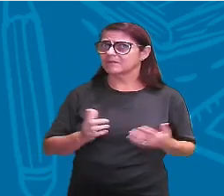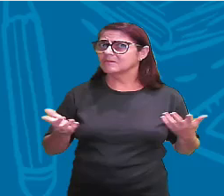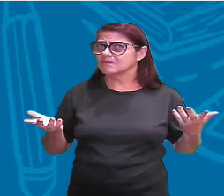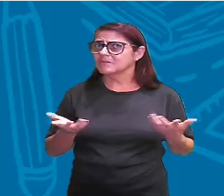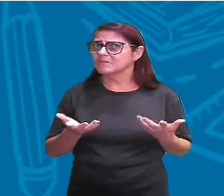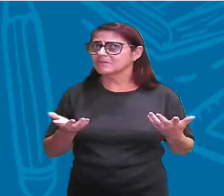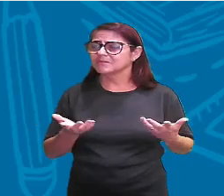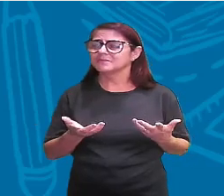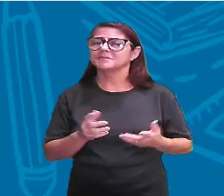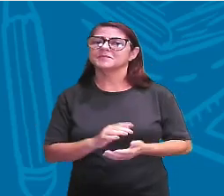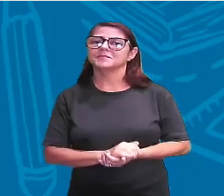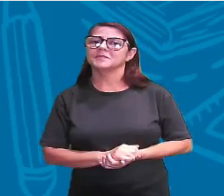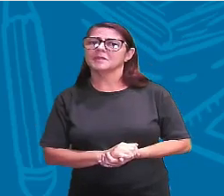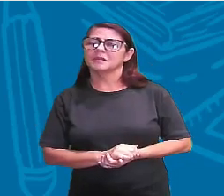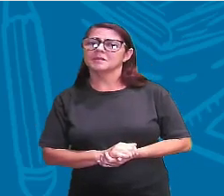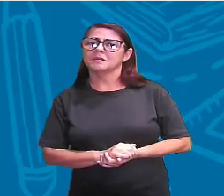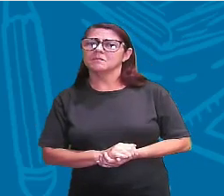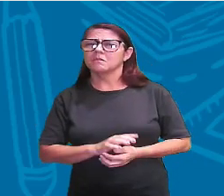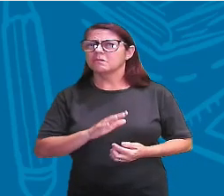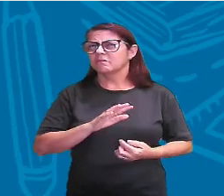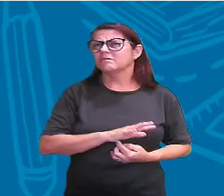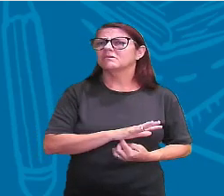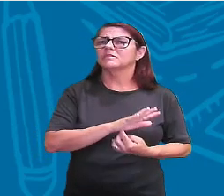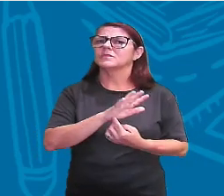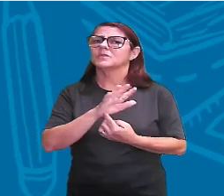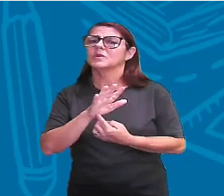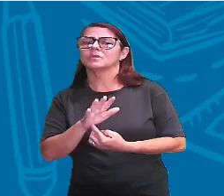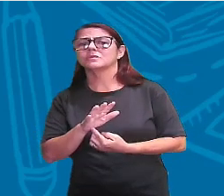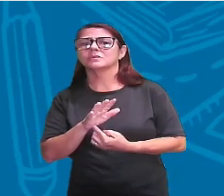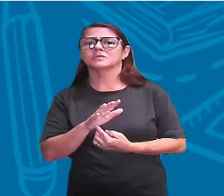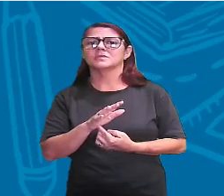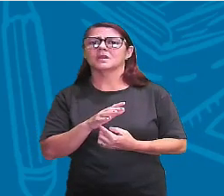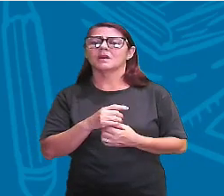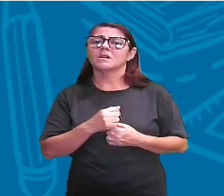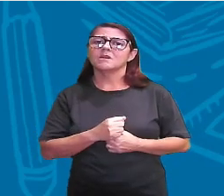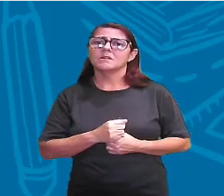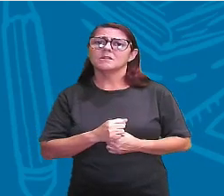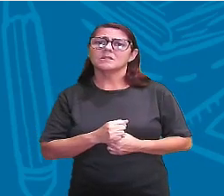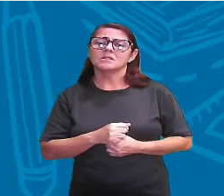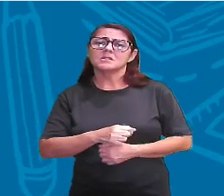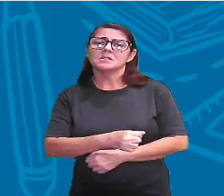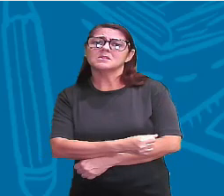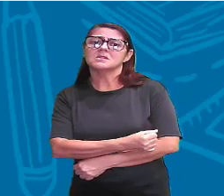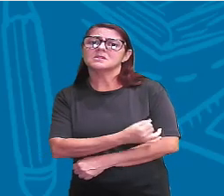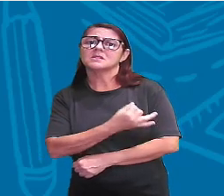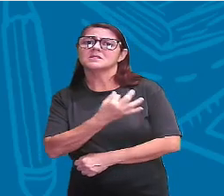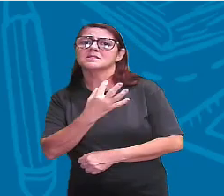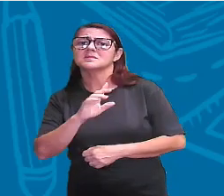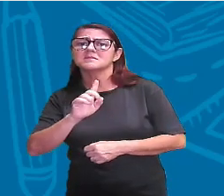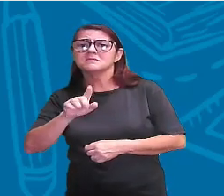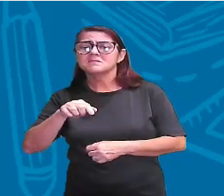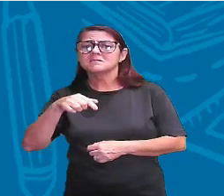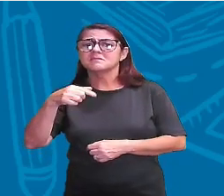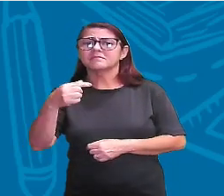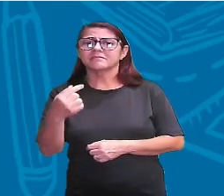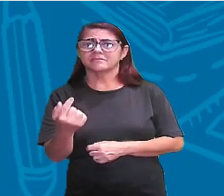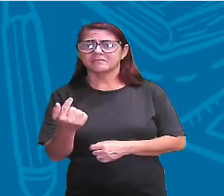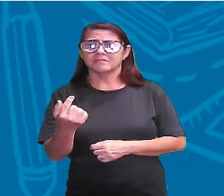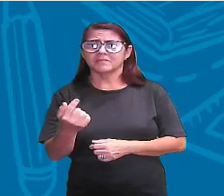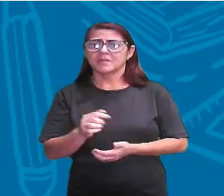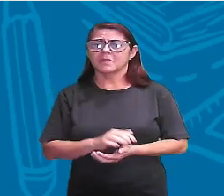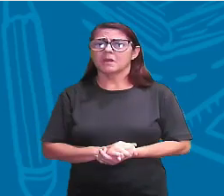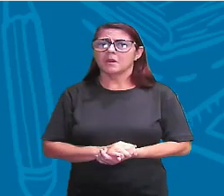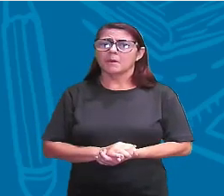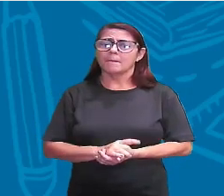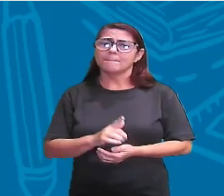hoje, a fim de possibilitar a sua ampliação nas séries seguintes. Então,